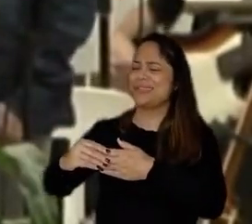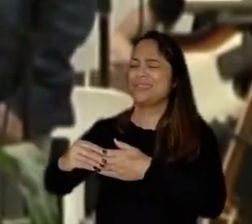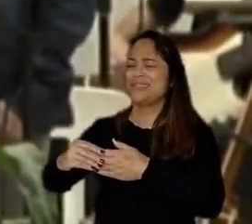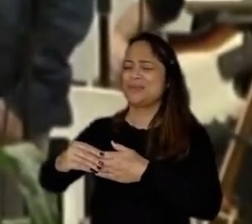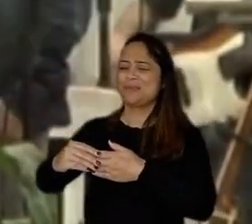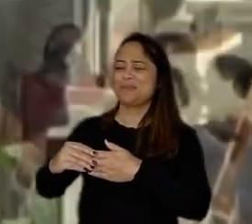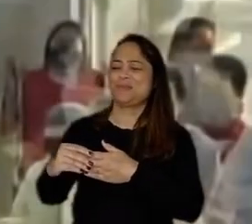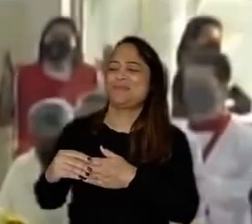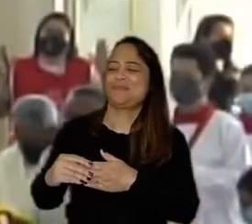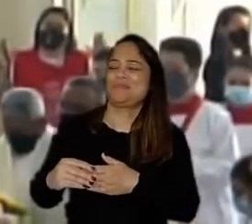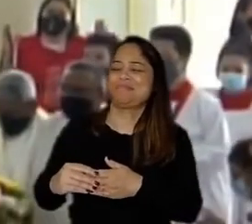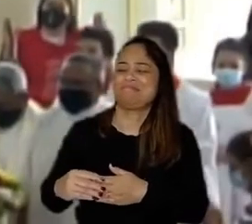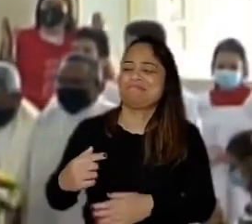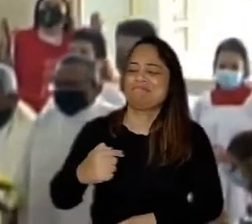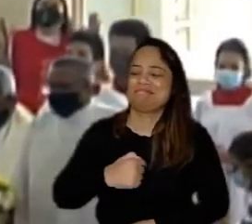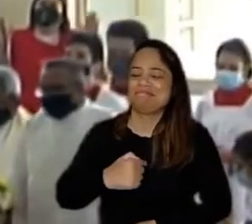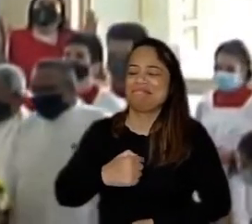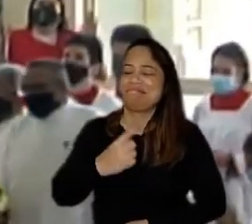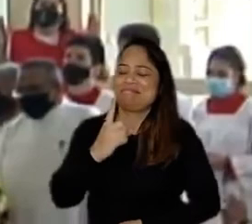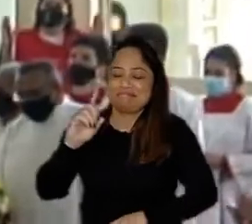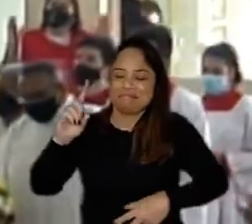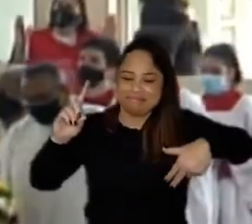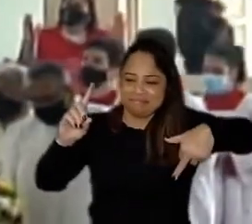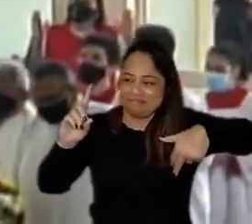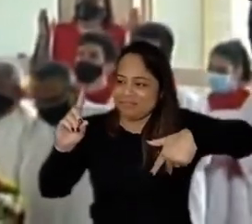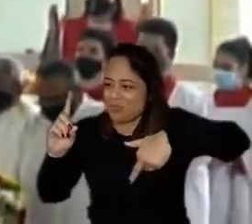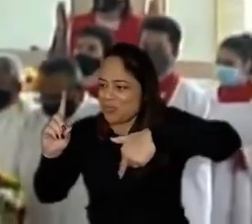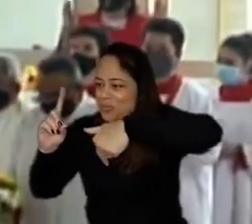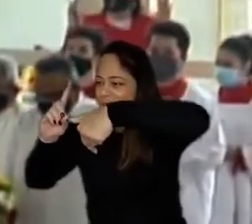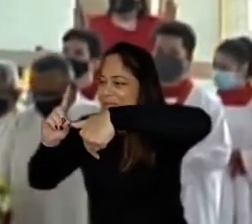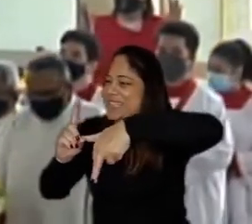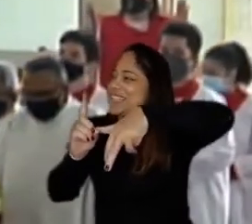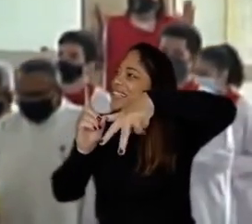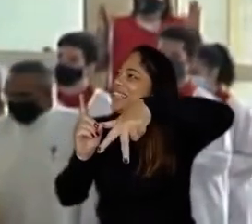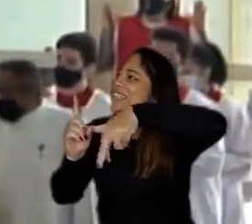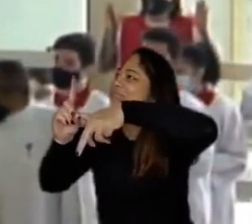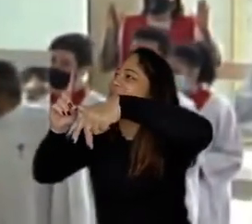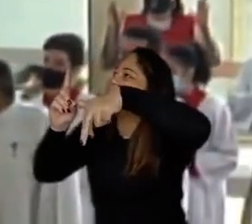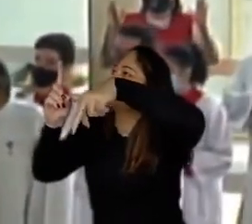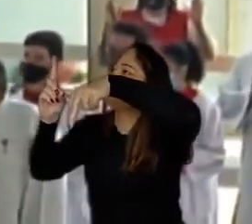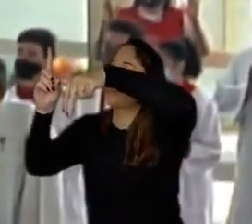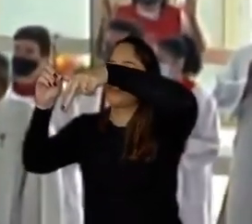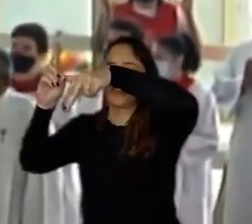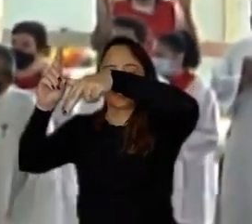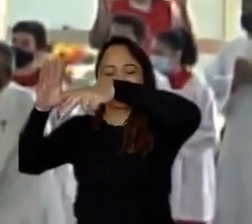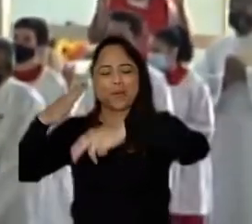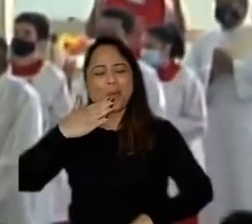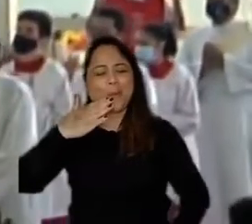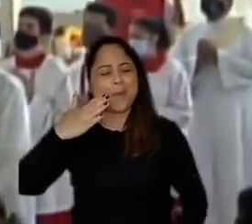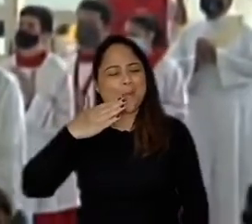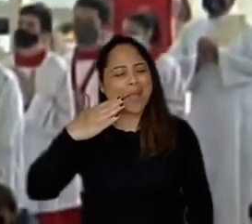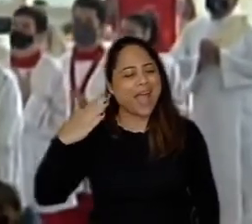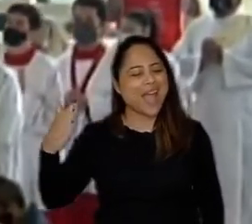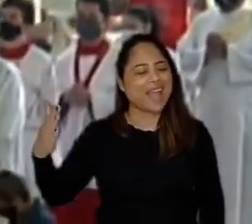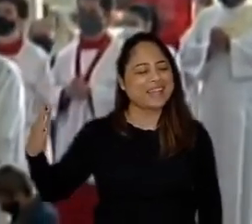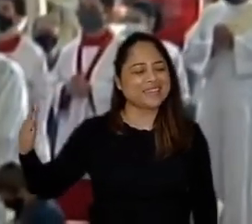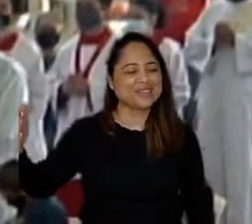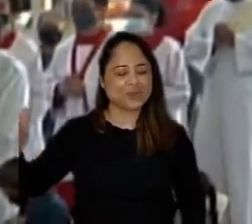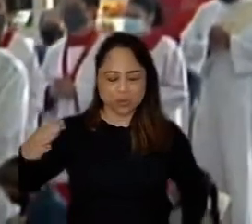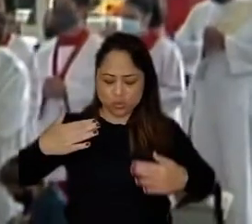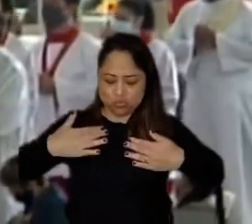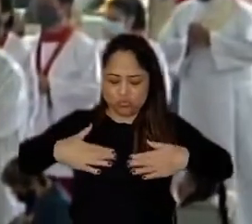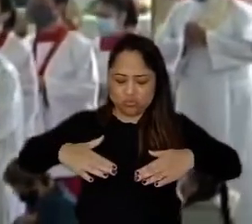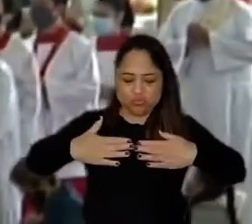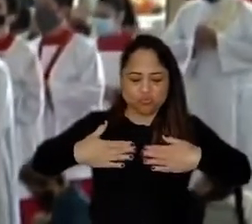deixe ir. eu dou minha Minha mão mão, Senhor. para ti. Eu fecho os meus Fecho os olhos. olhos